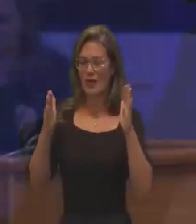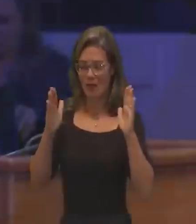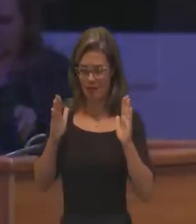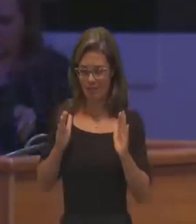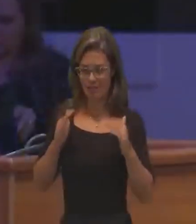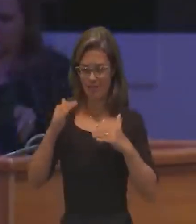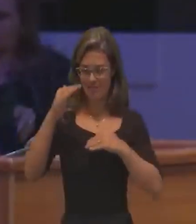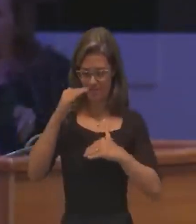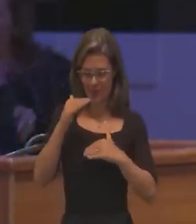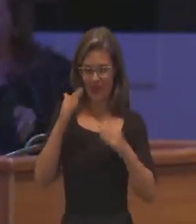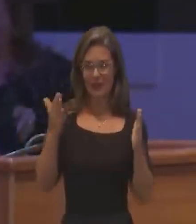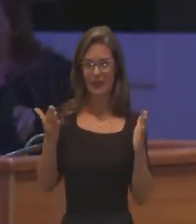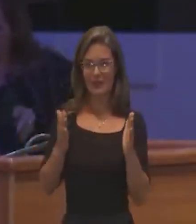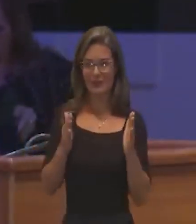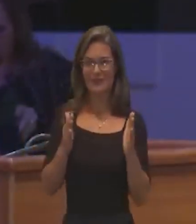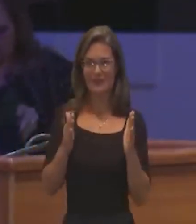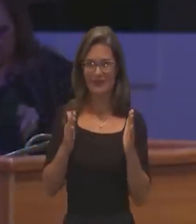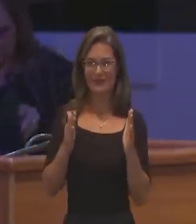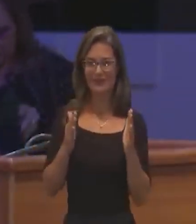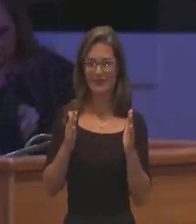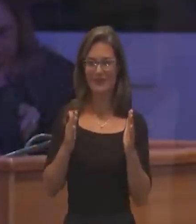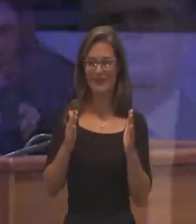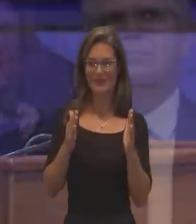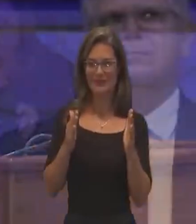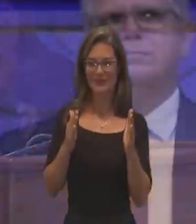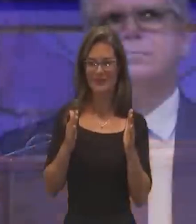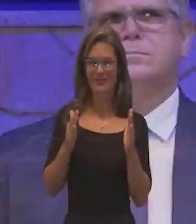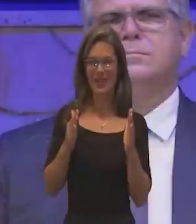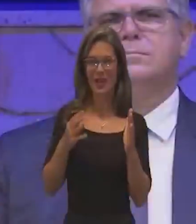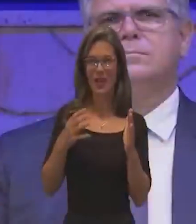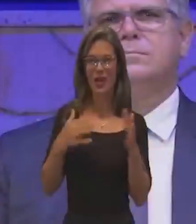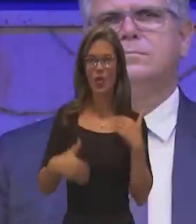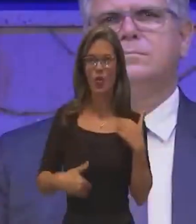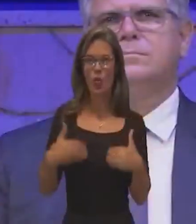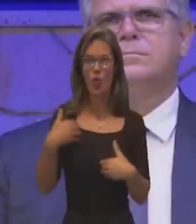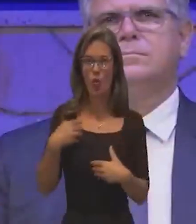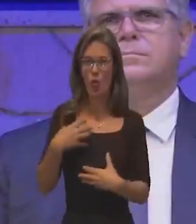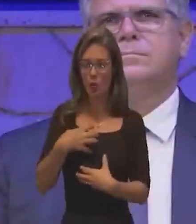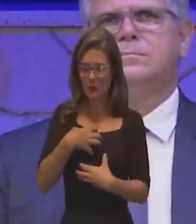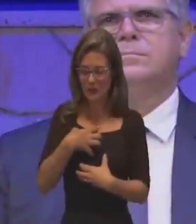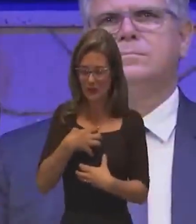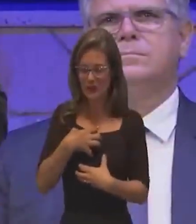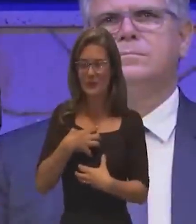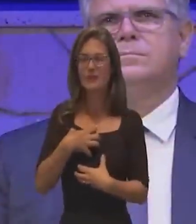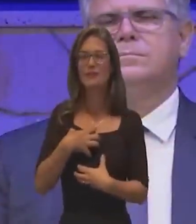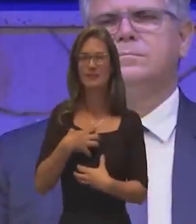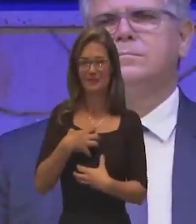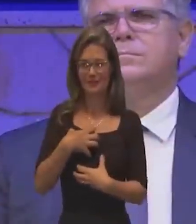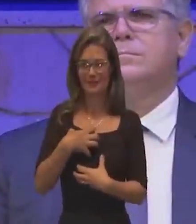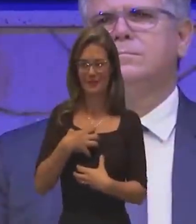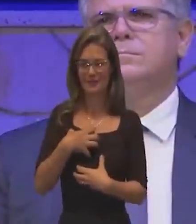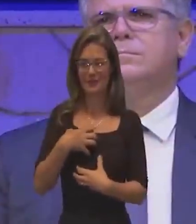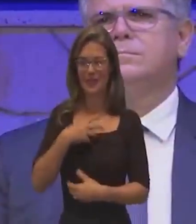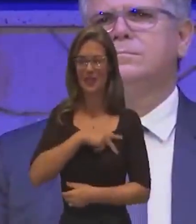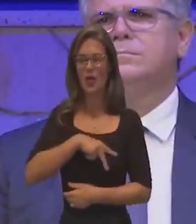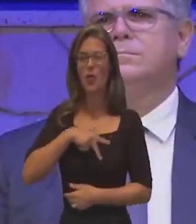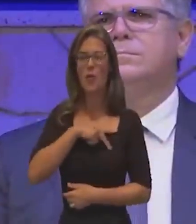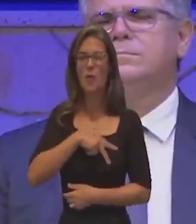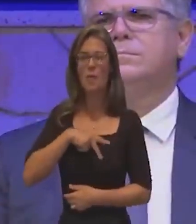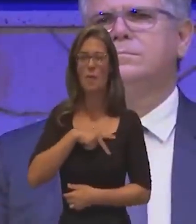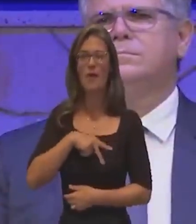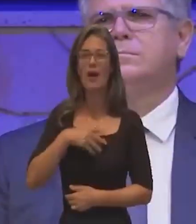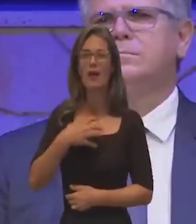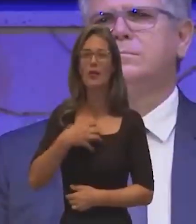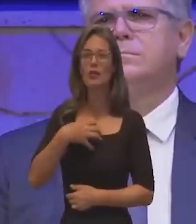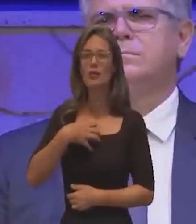E porque não há espaço, o corpo sente, o corpo geme. O apóstolo Paulo está dizendo: a minha alma está conectada